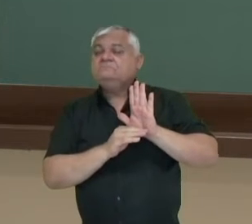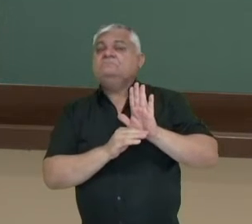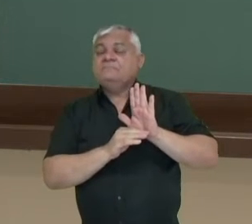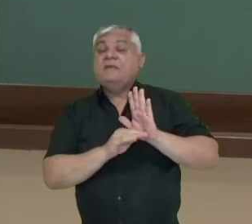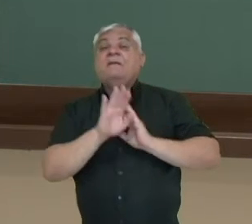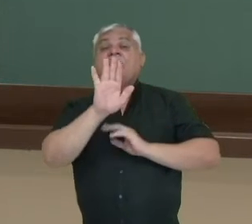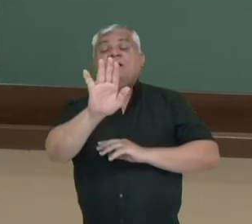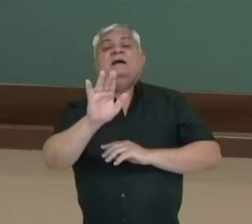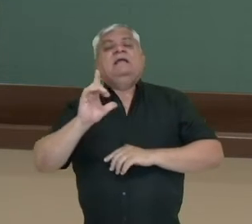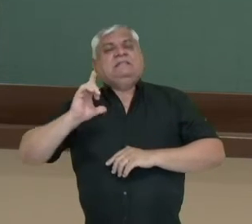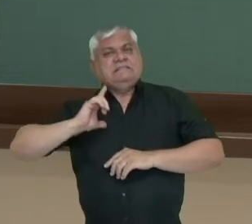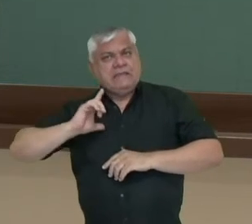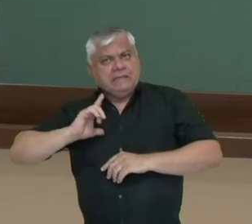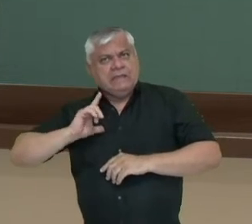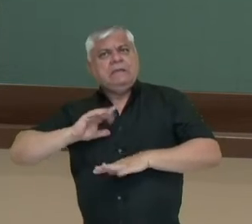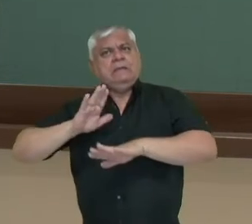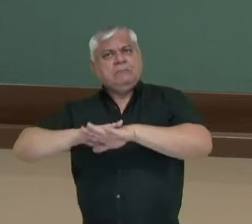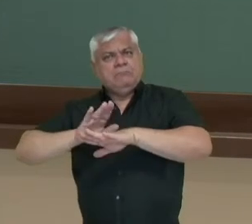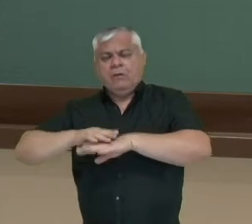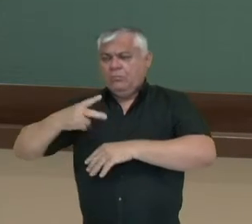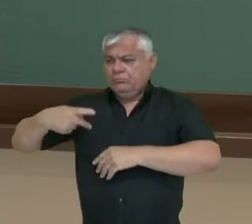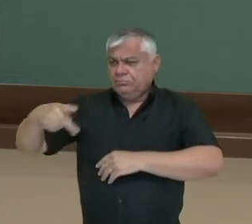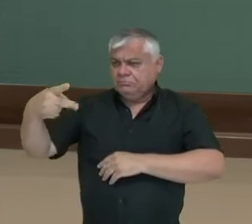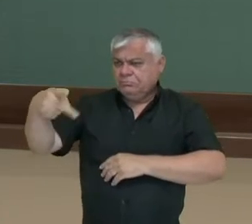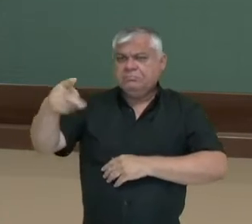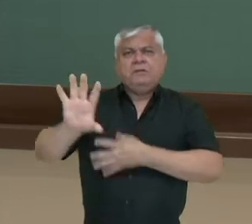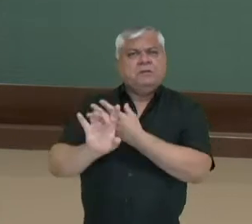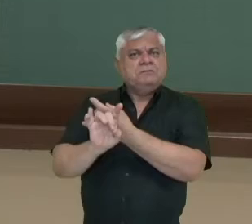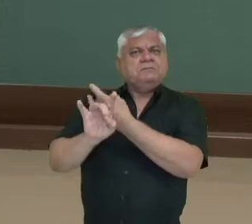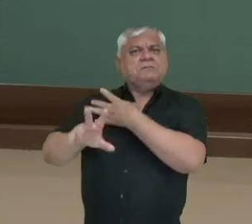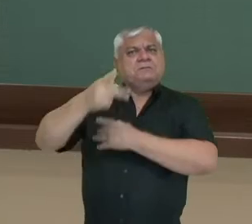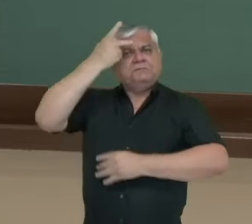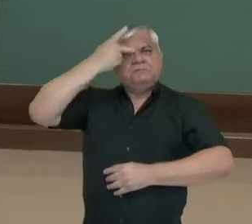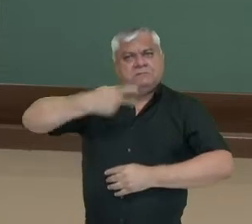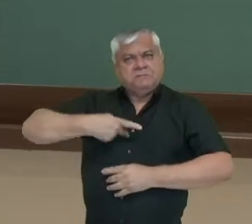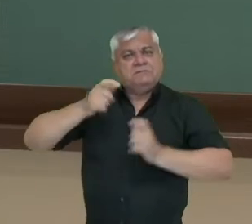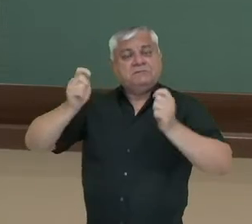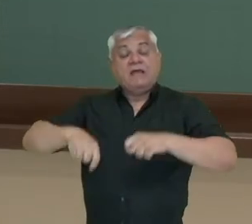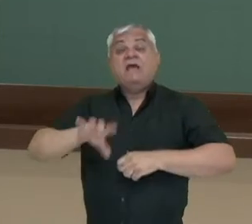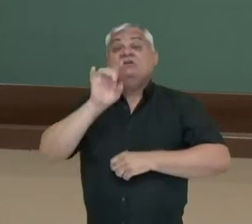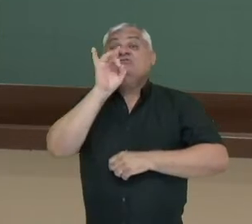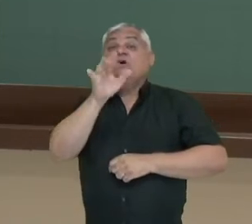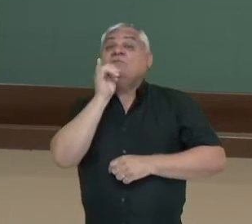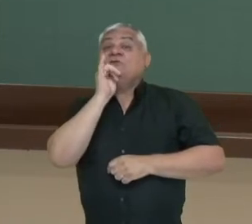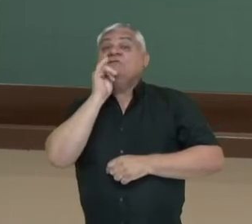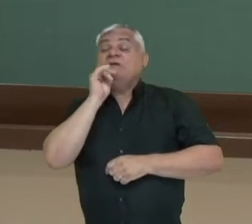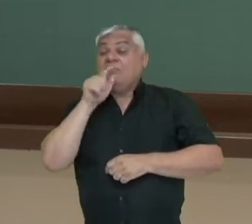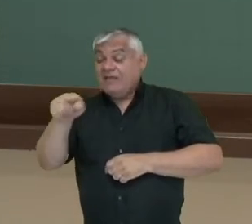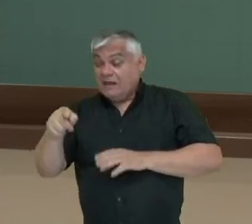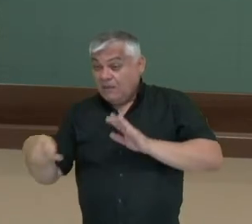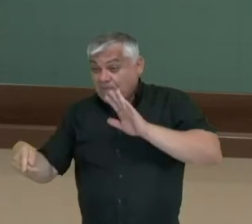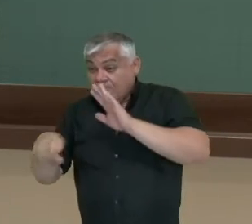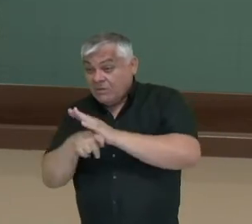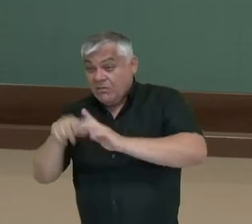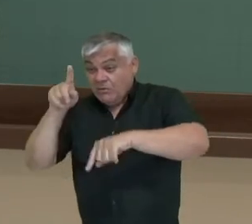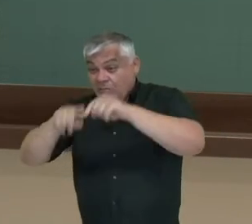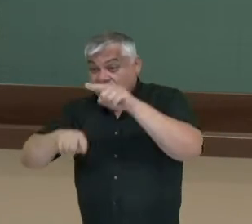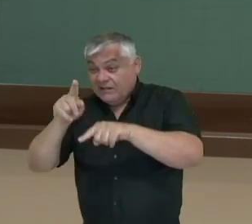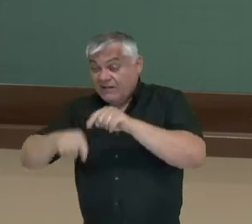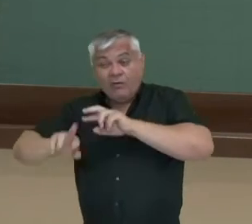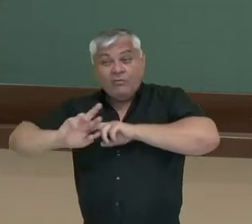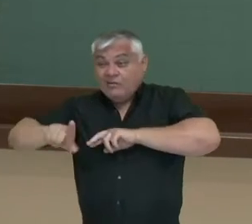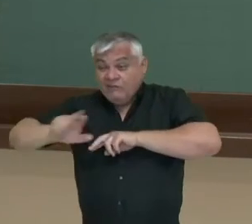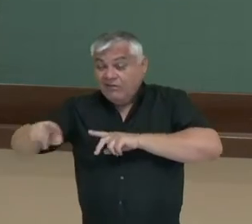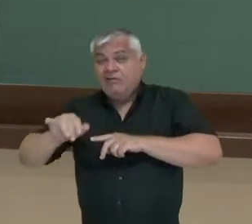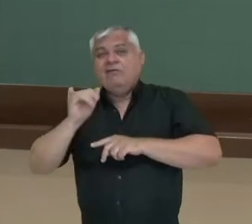ela tem que ser independente, então o único critério que pode ser recusado é por razões técnicas, ele não faz parte daquela